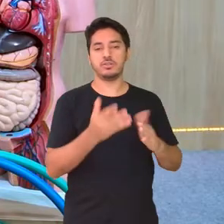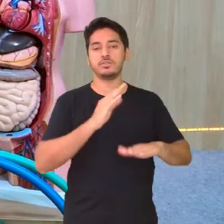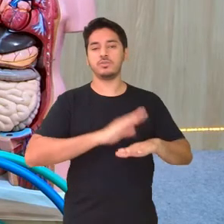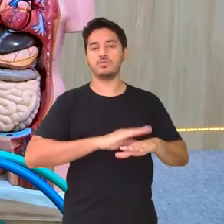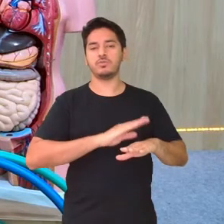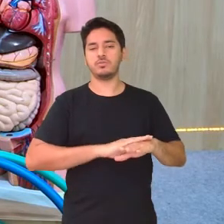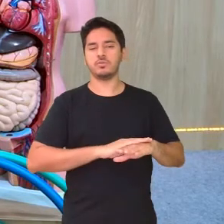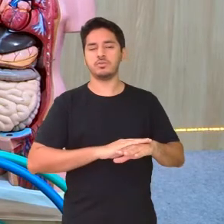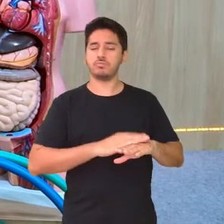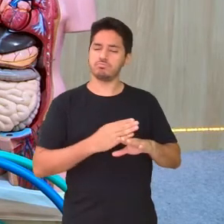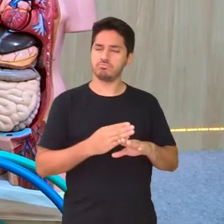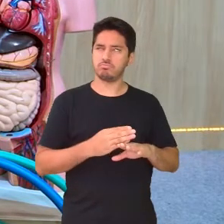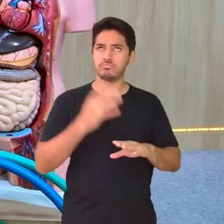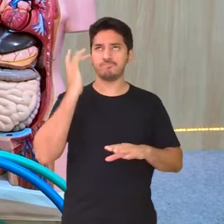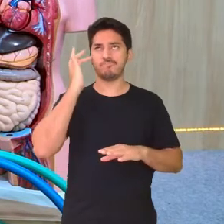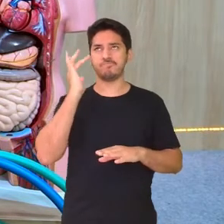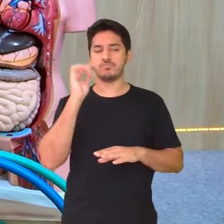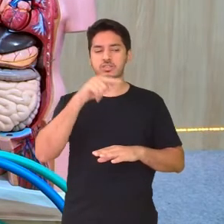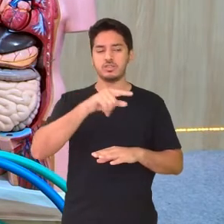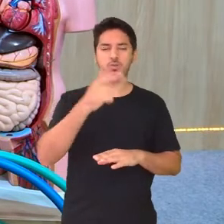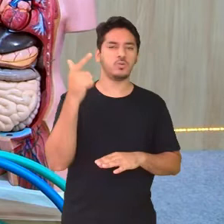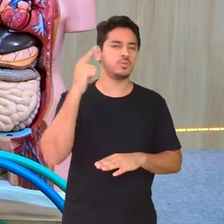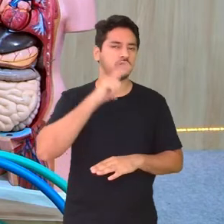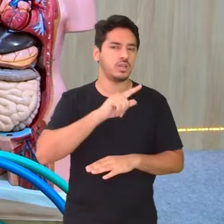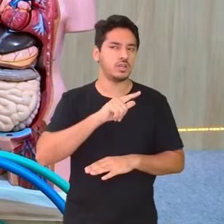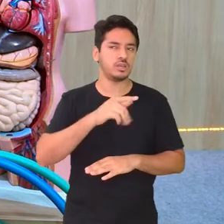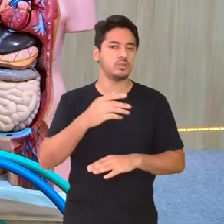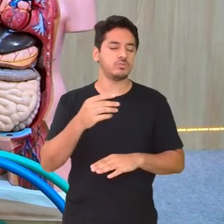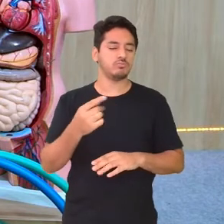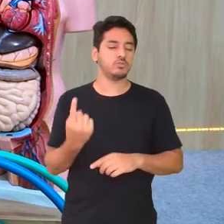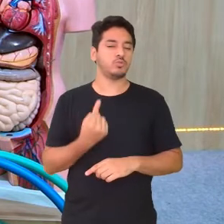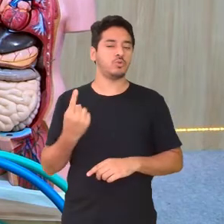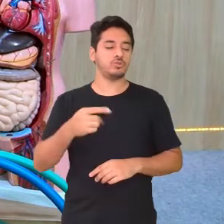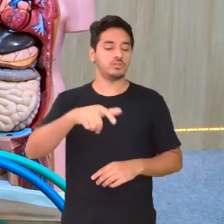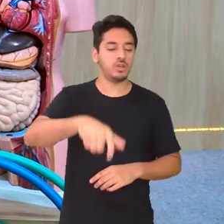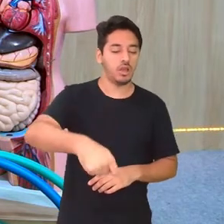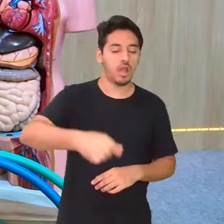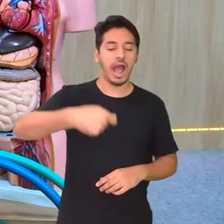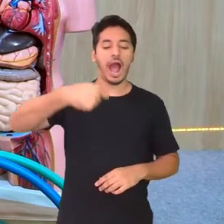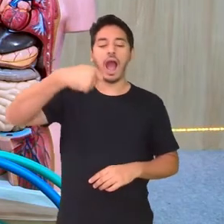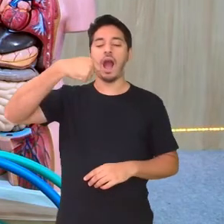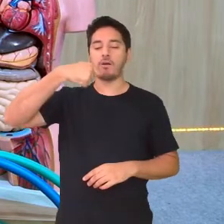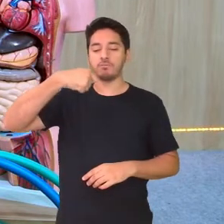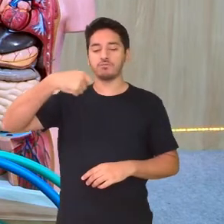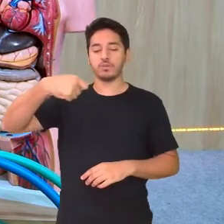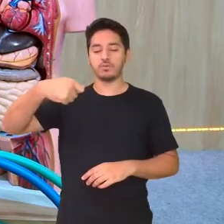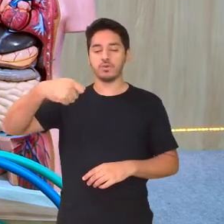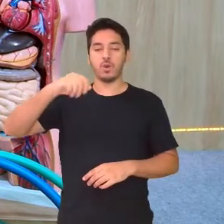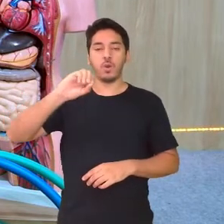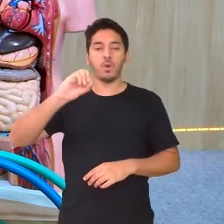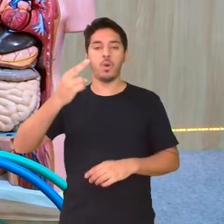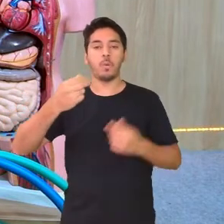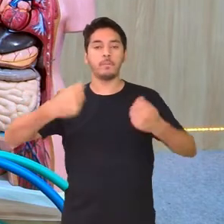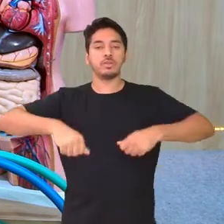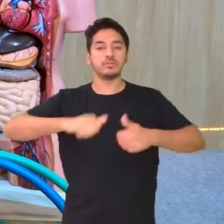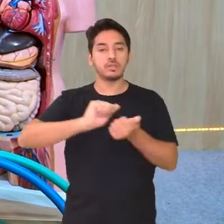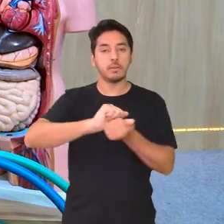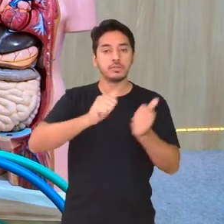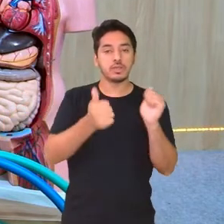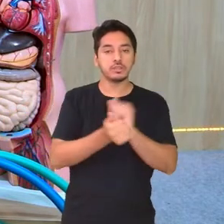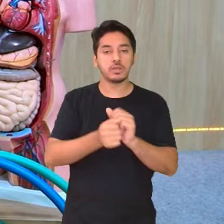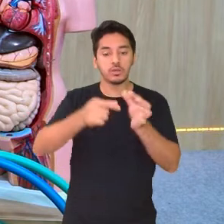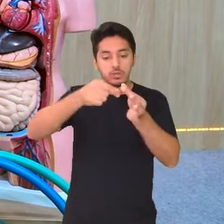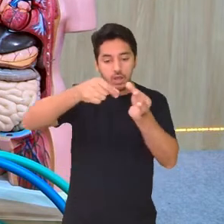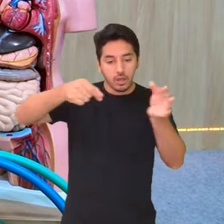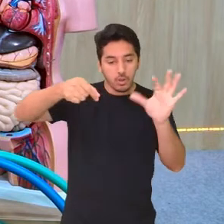Será que ele já consegue levar o alimento até a boca? Ou precisa de alguma adaptação nessa colher,